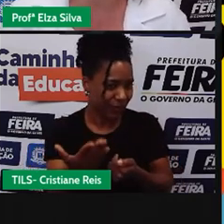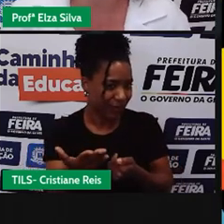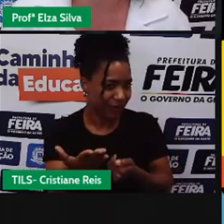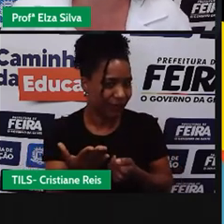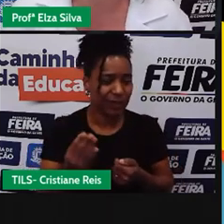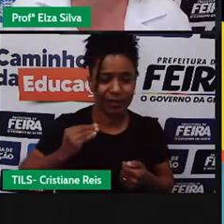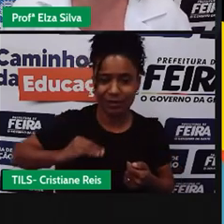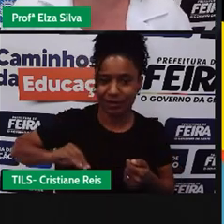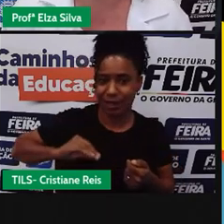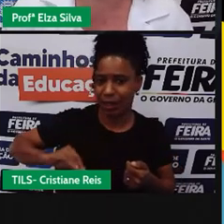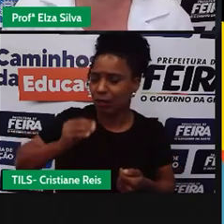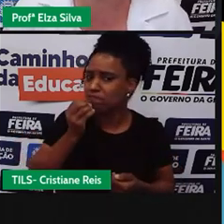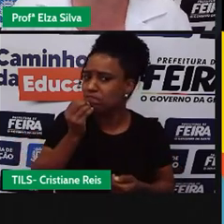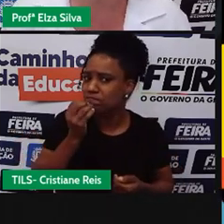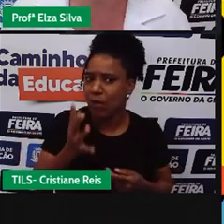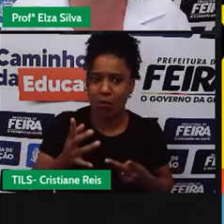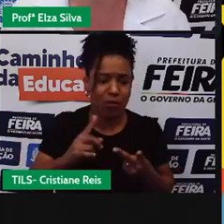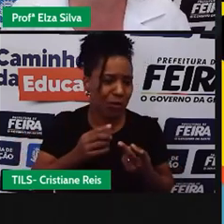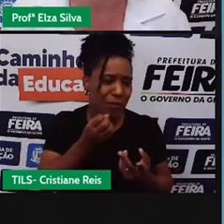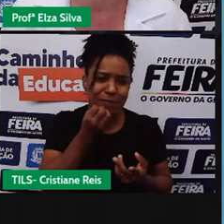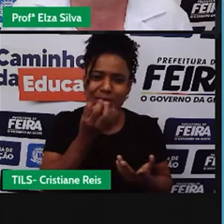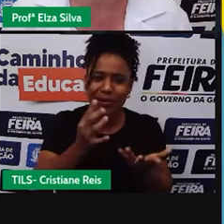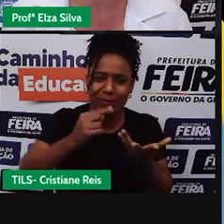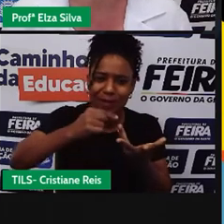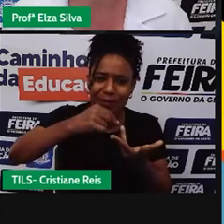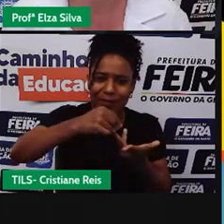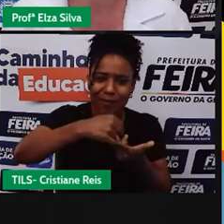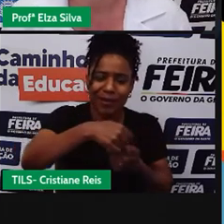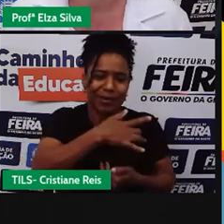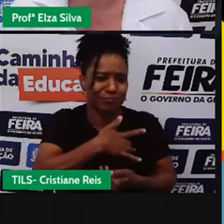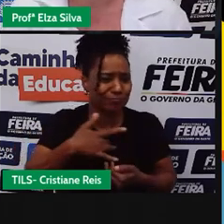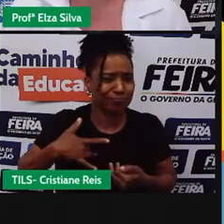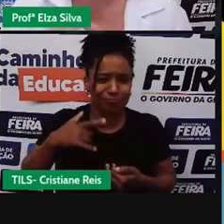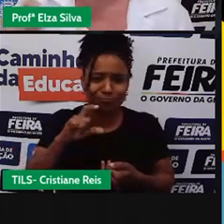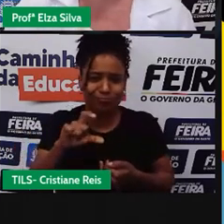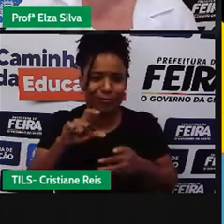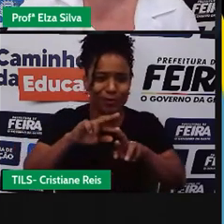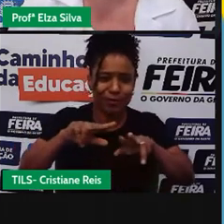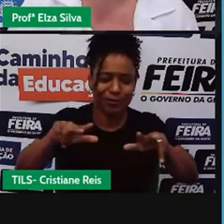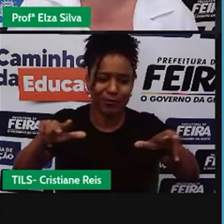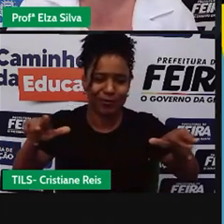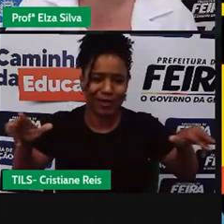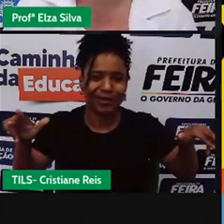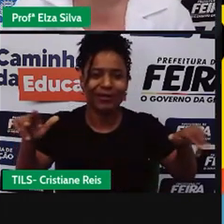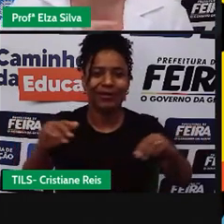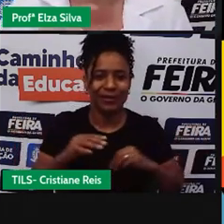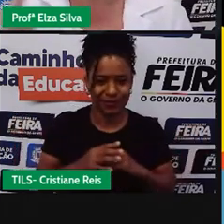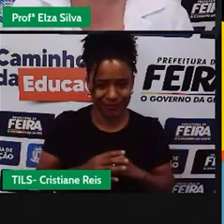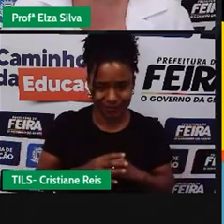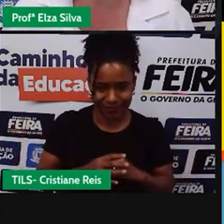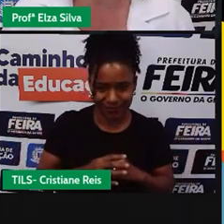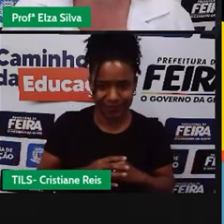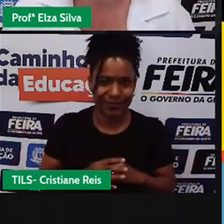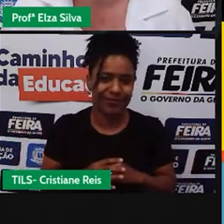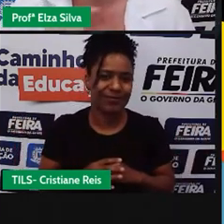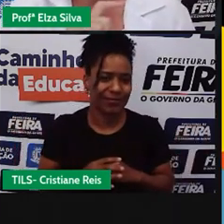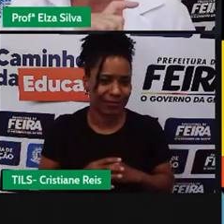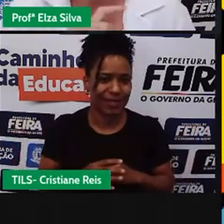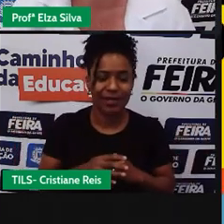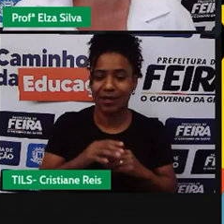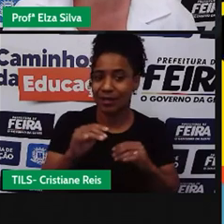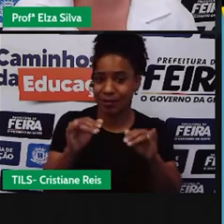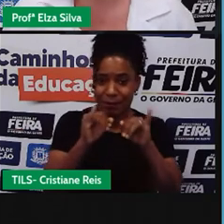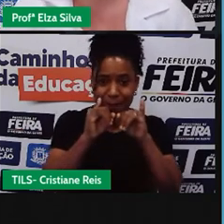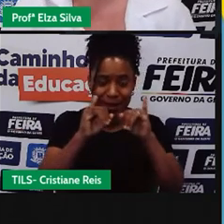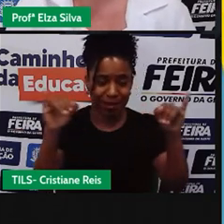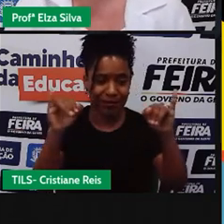Bom salário e benefícios, por exemplo. Hire now. Contratando agora é uma expressão